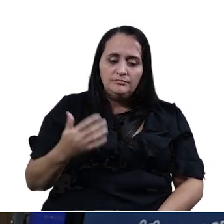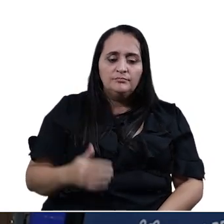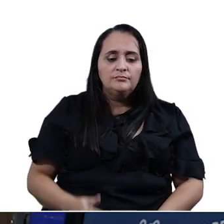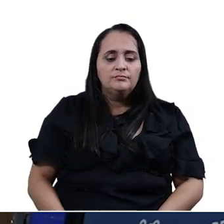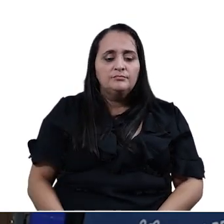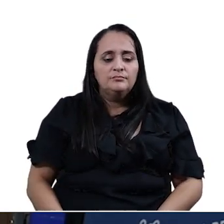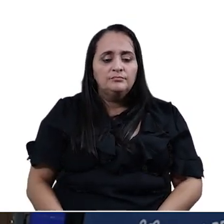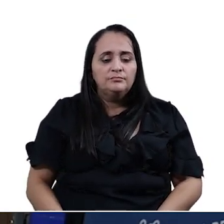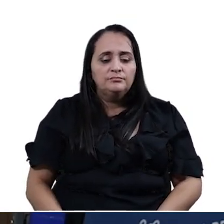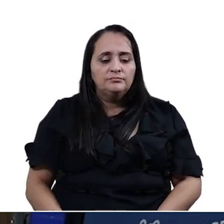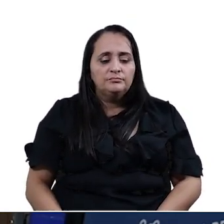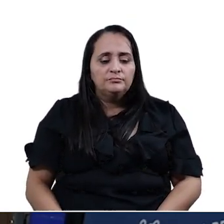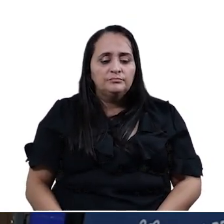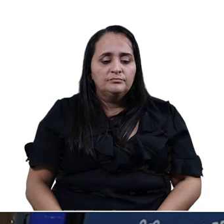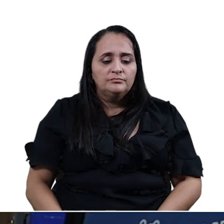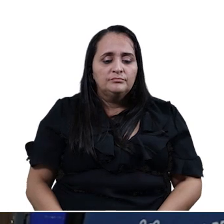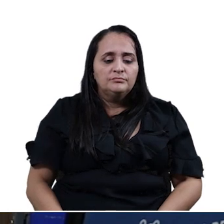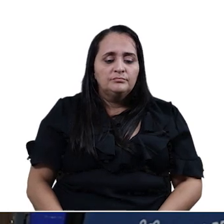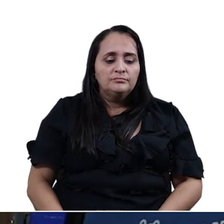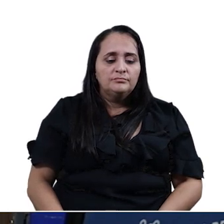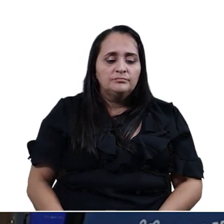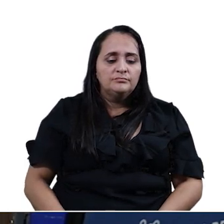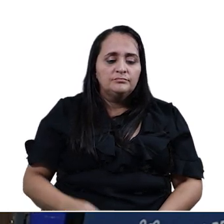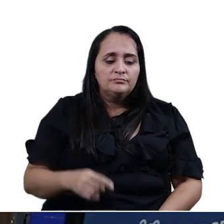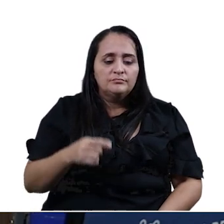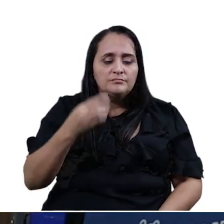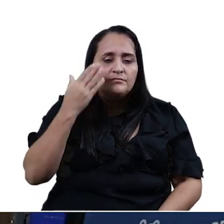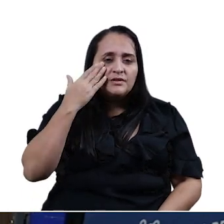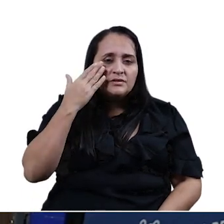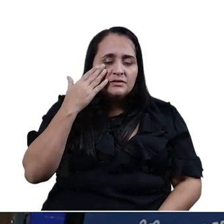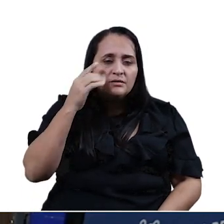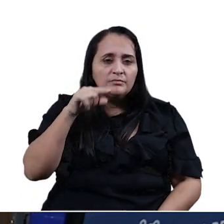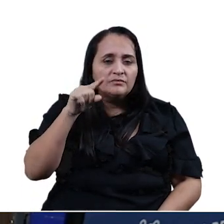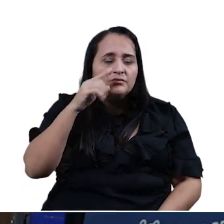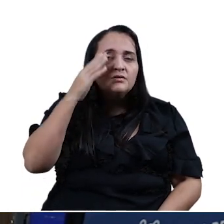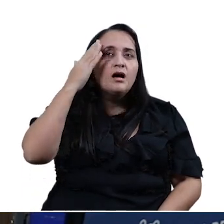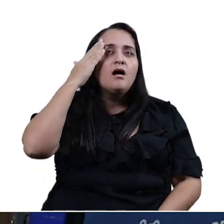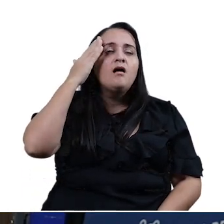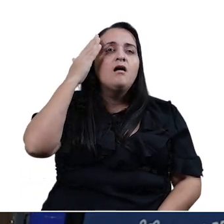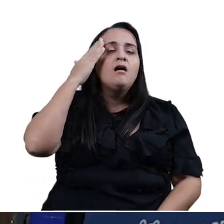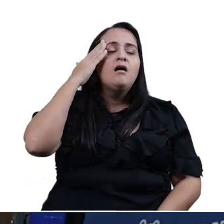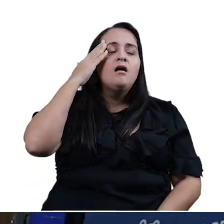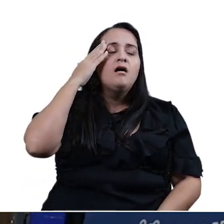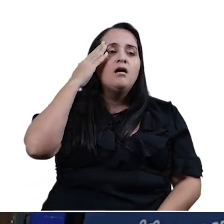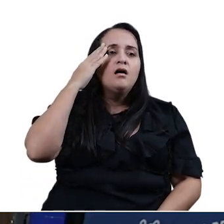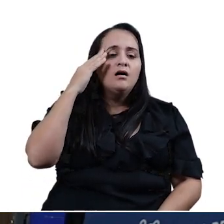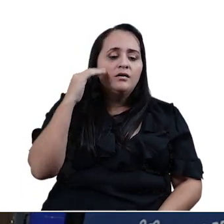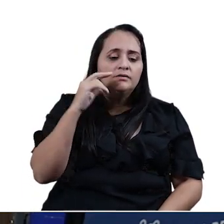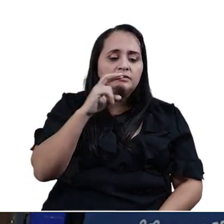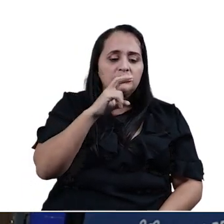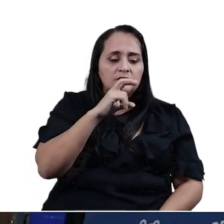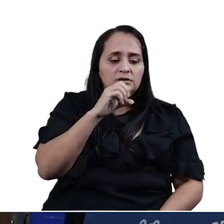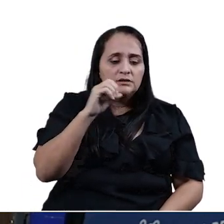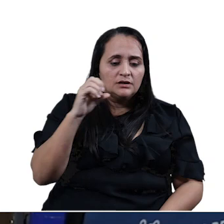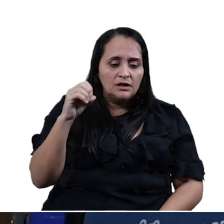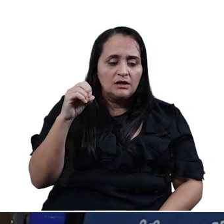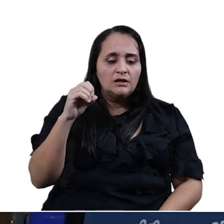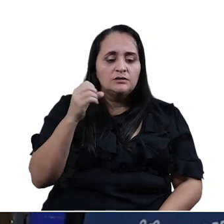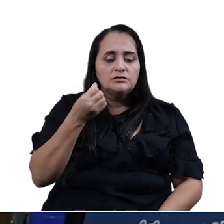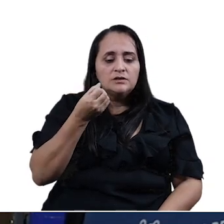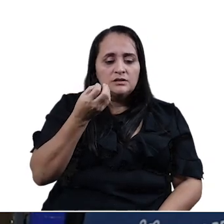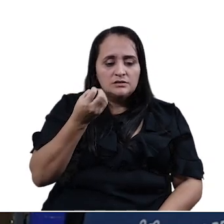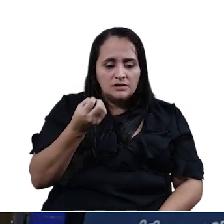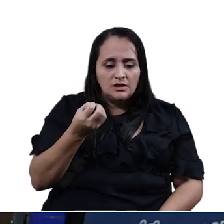Entendeu? Ó, 564. Quando ele já fala, já vai... Só você ouvir o som do número, você já